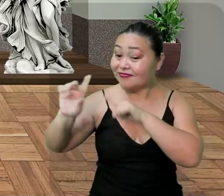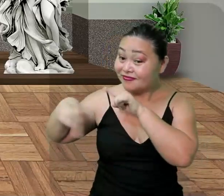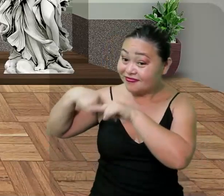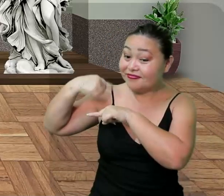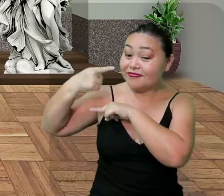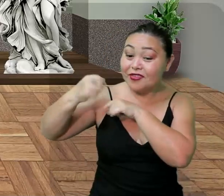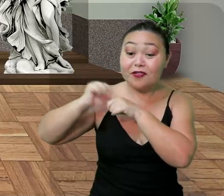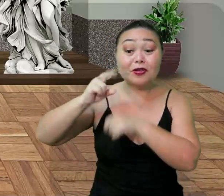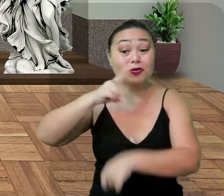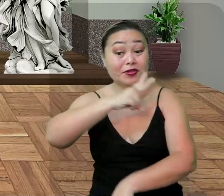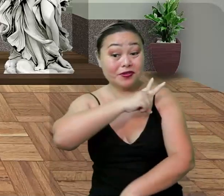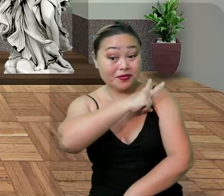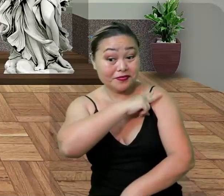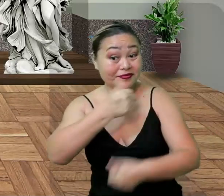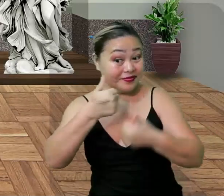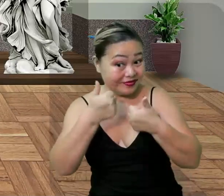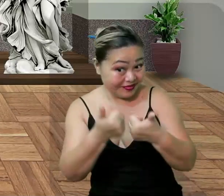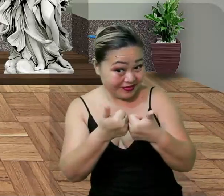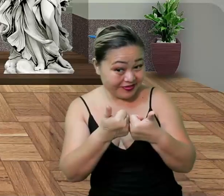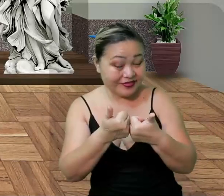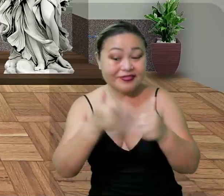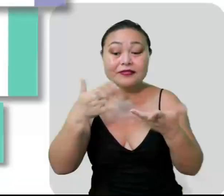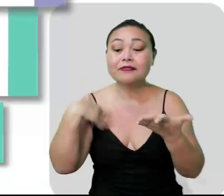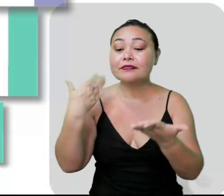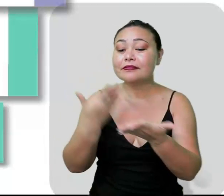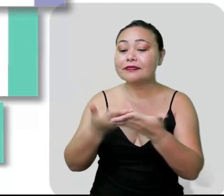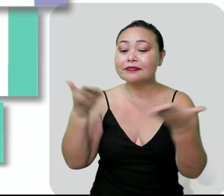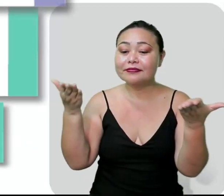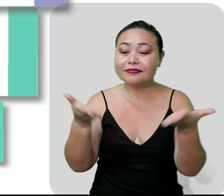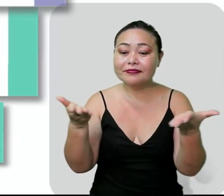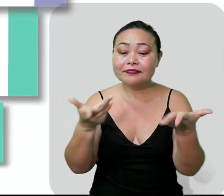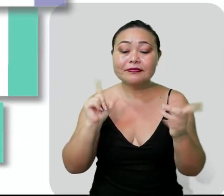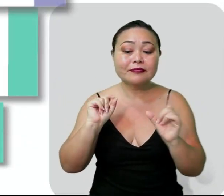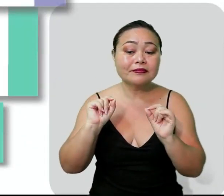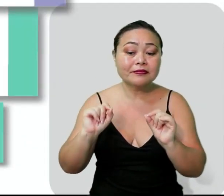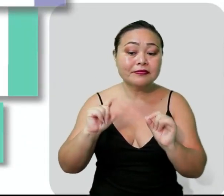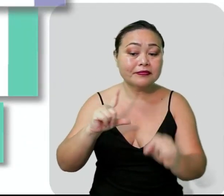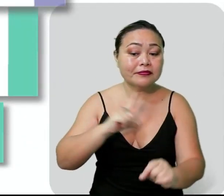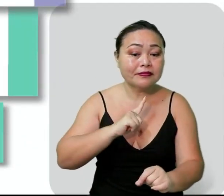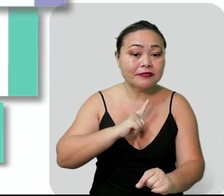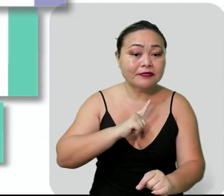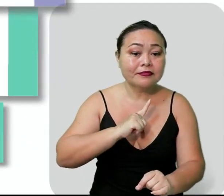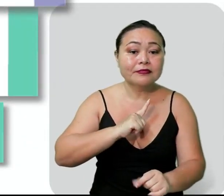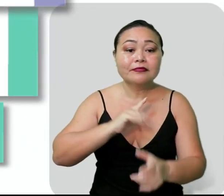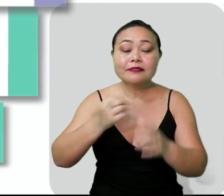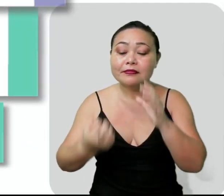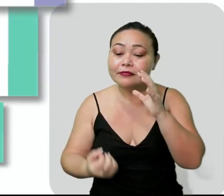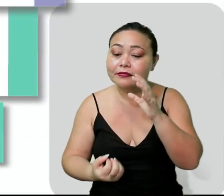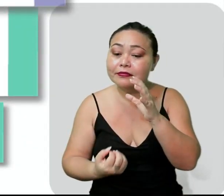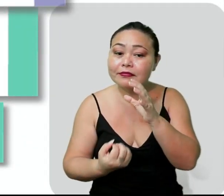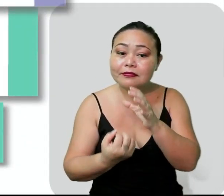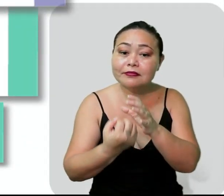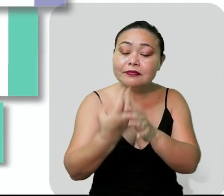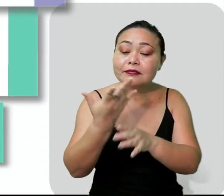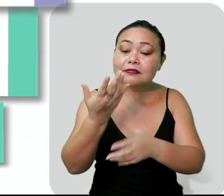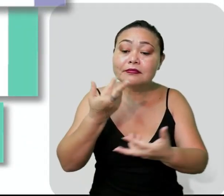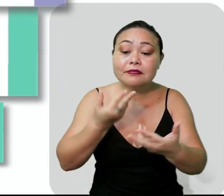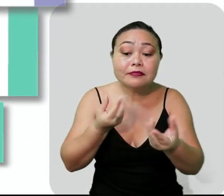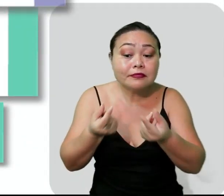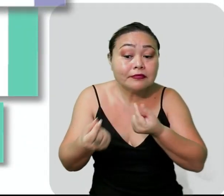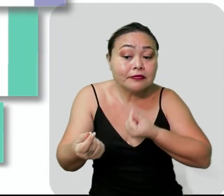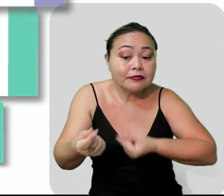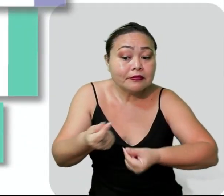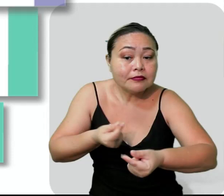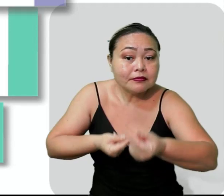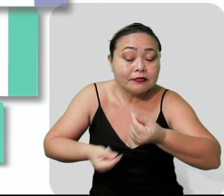os segundos anos, tá bom? Na aula de hoje, senhores, o que nós temos aí? Renascimento comercial e